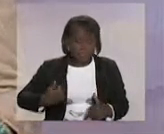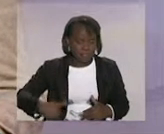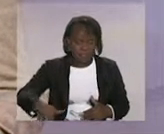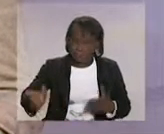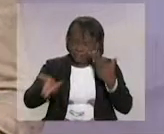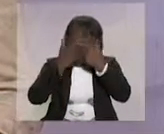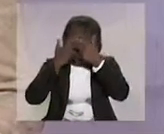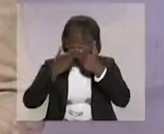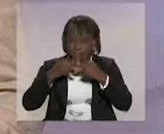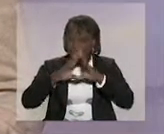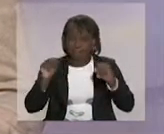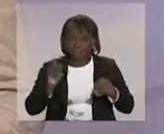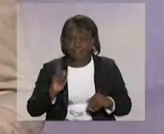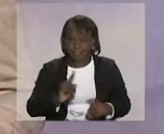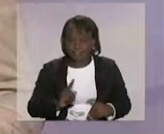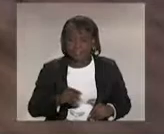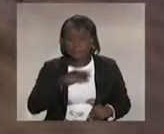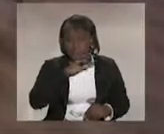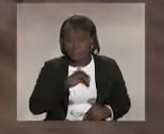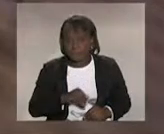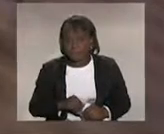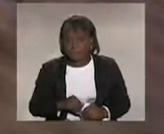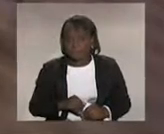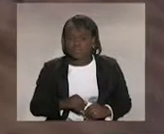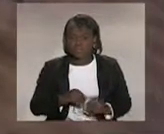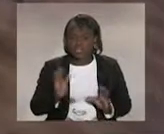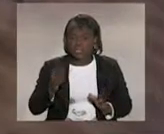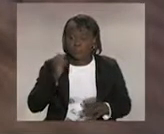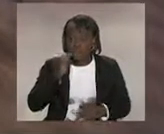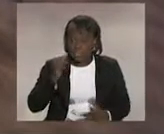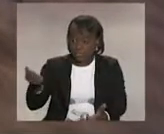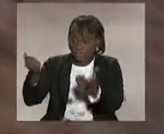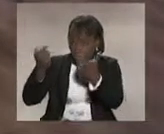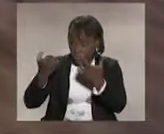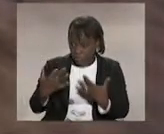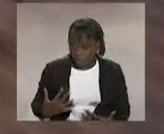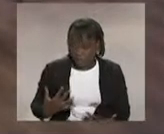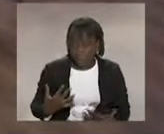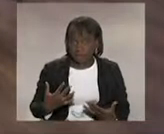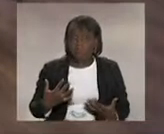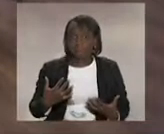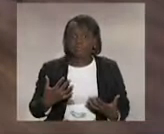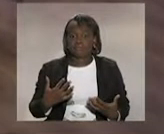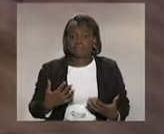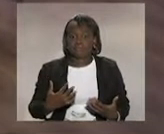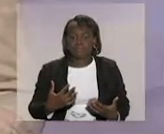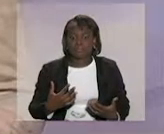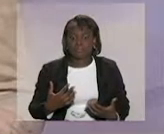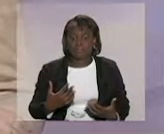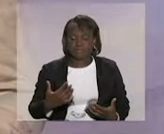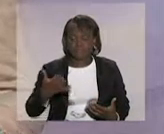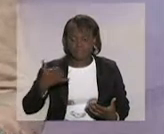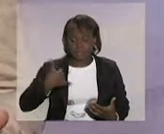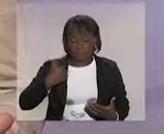né? E isso é muito ruim. Eu tive um relato há pouco tempo de uma moça que